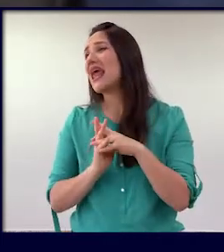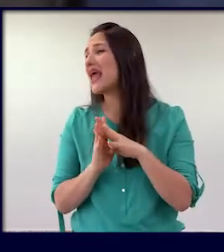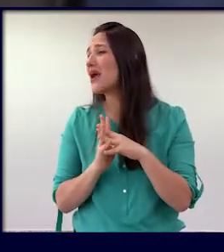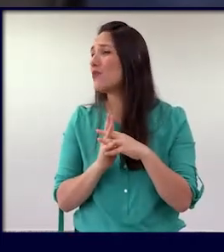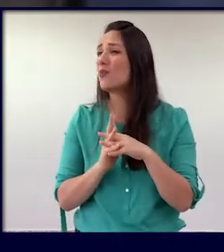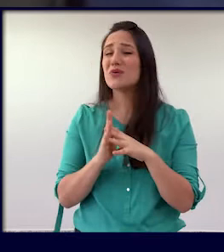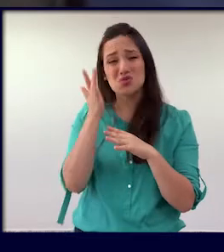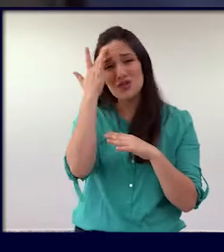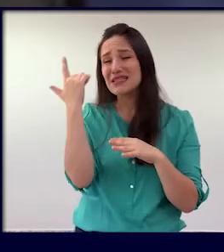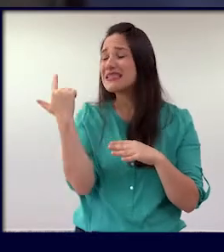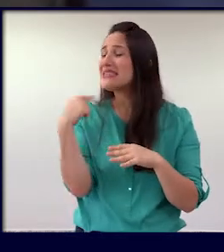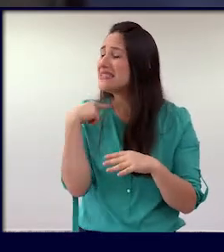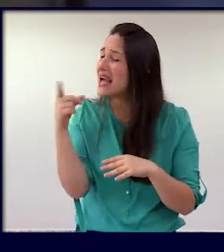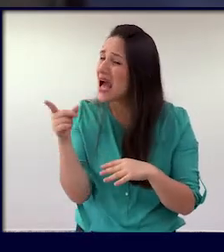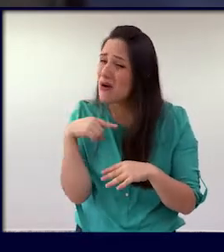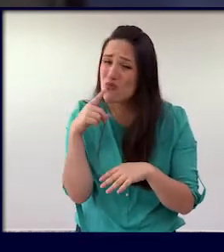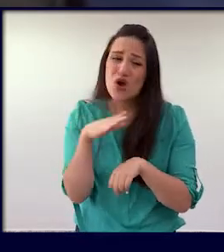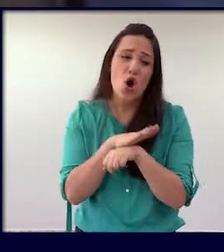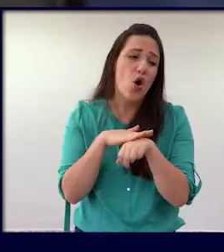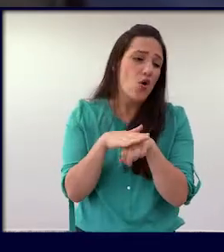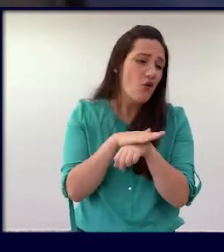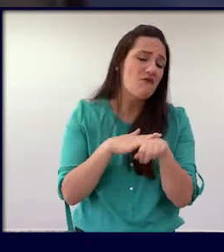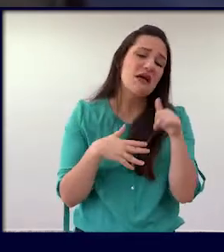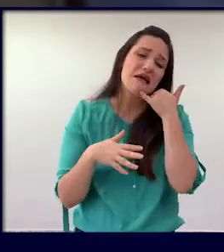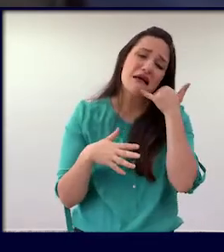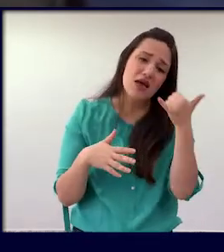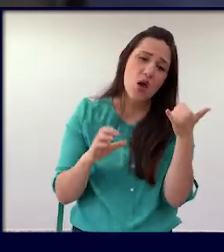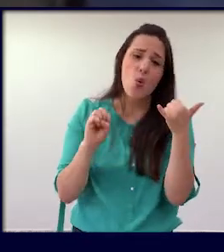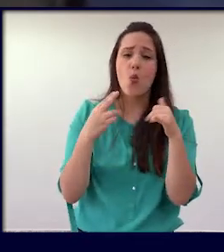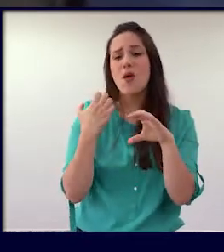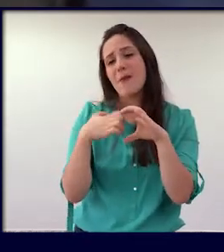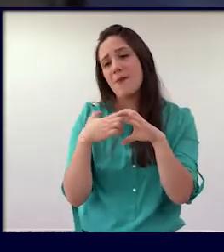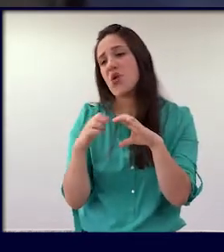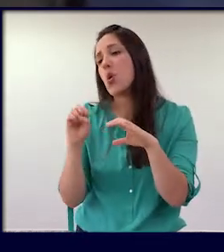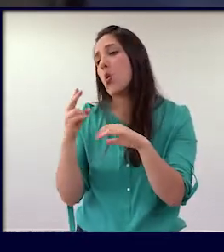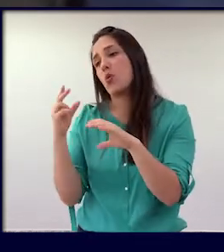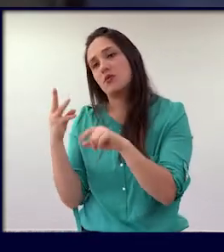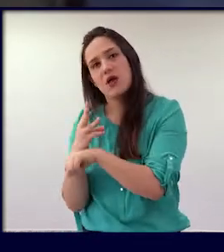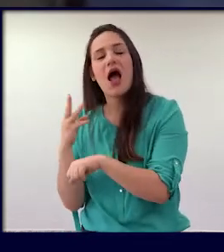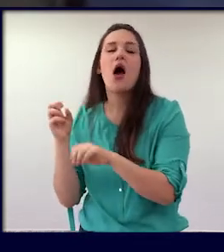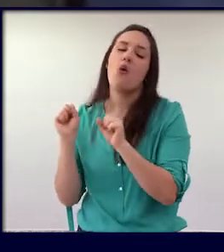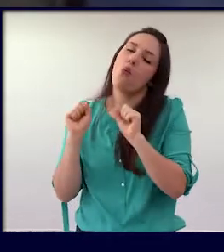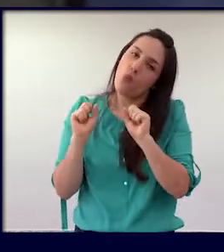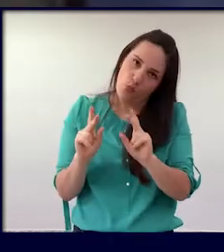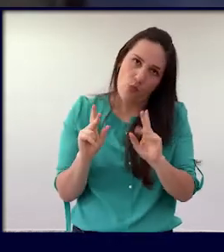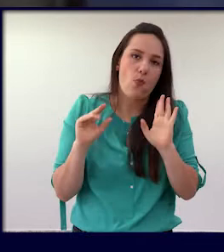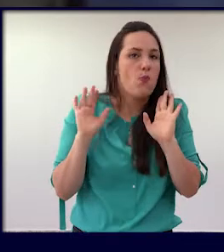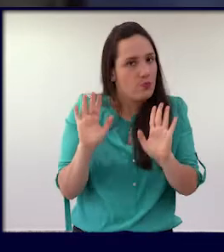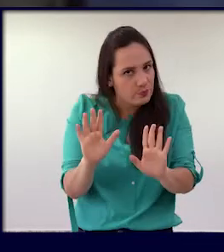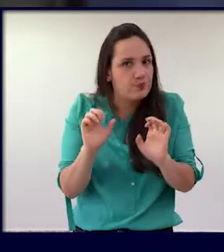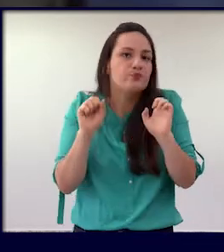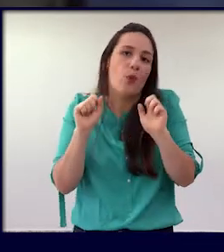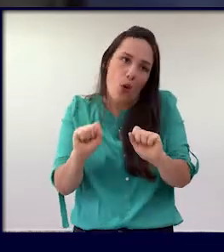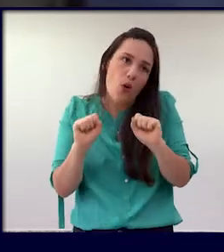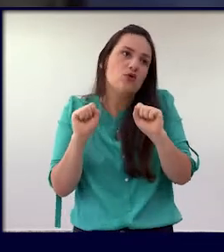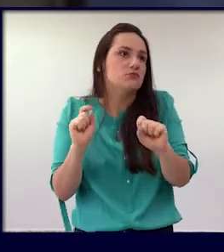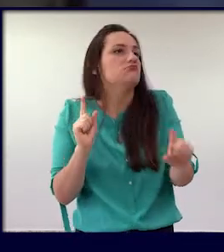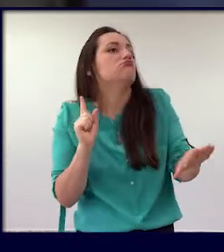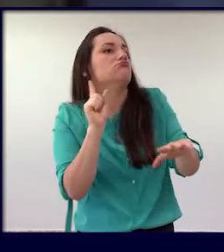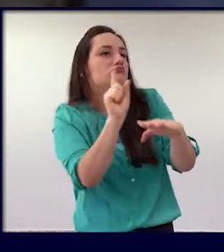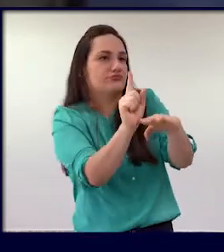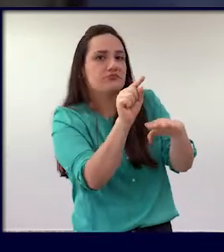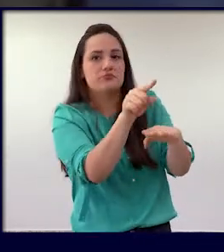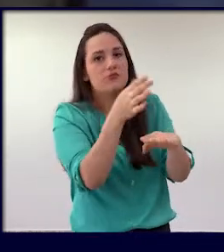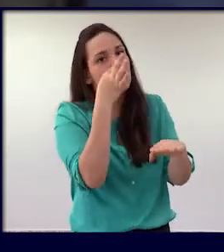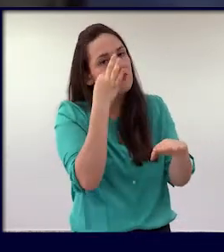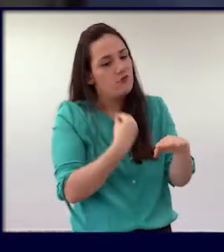apenas assim, quando não é possível o contato por telefone, por e-mail, por WhatsApp, é que pode ser necessário